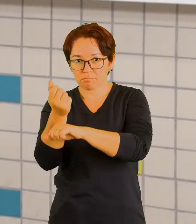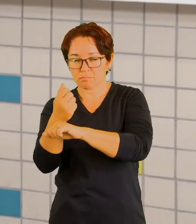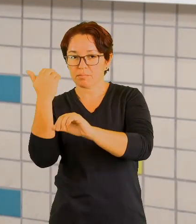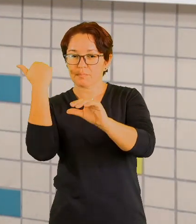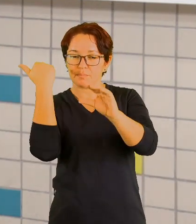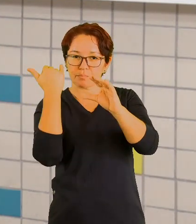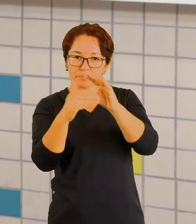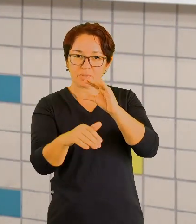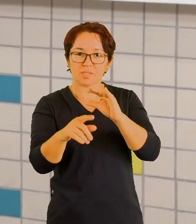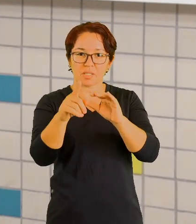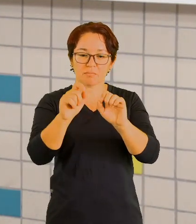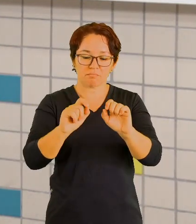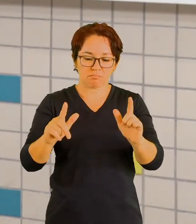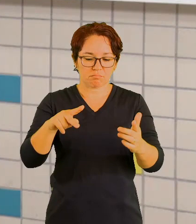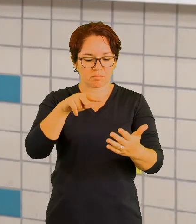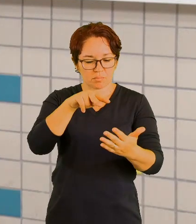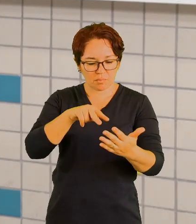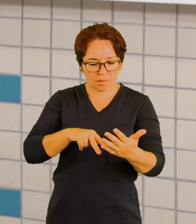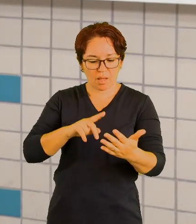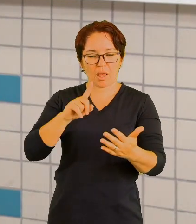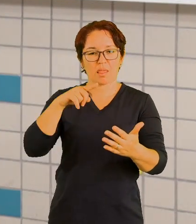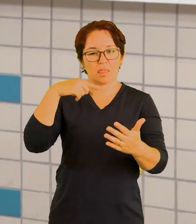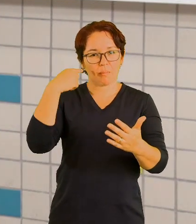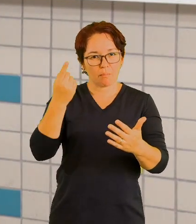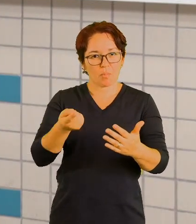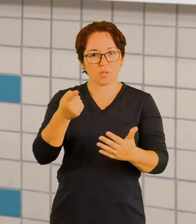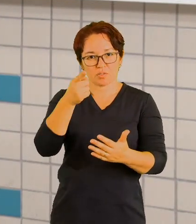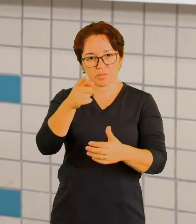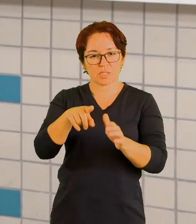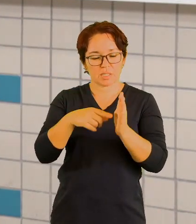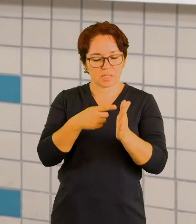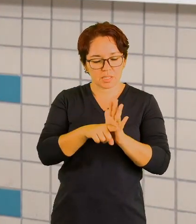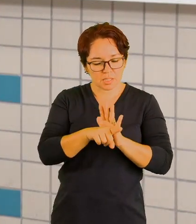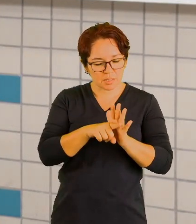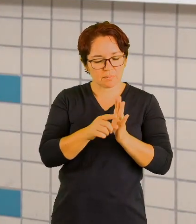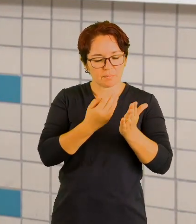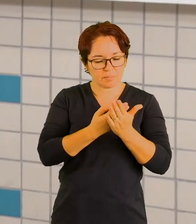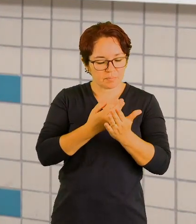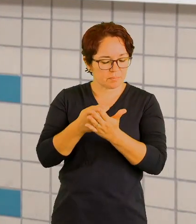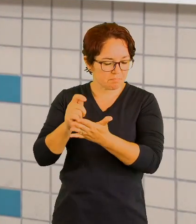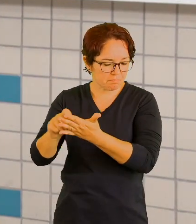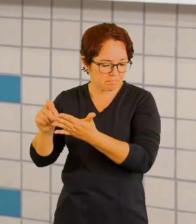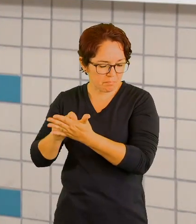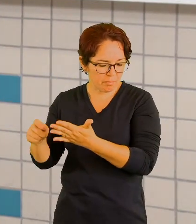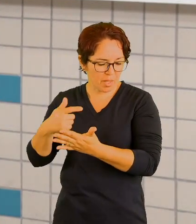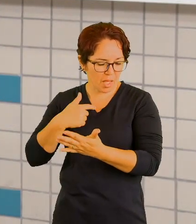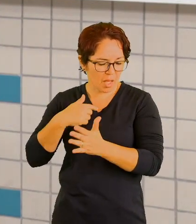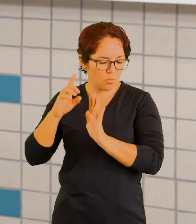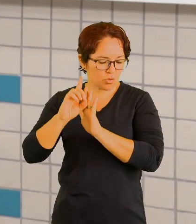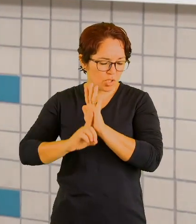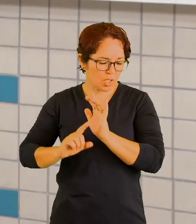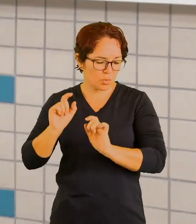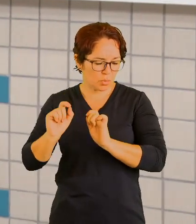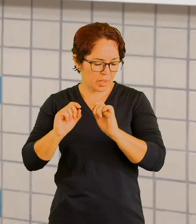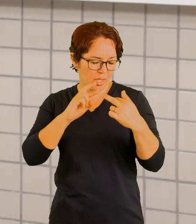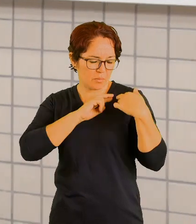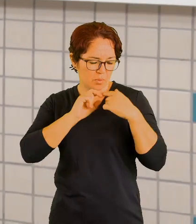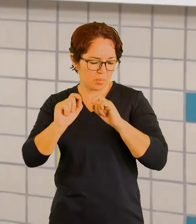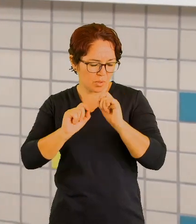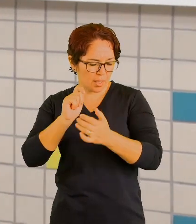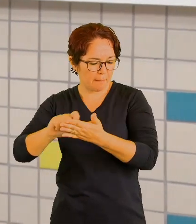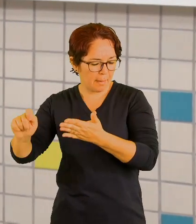regimento respondendo a essa pergunta: quais são os seus direitos e deveres enquanto estudante? Tudo